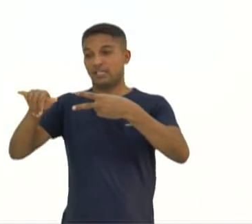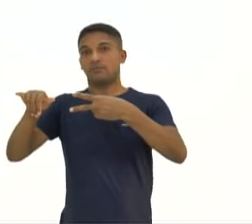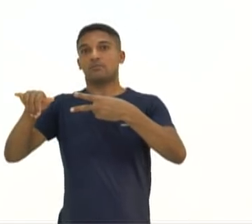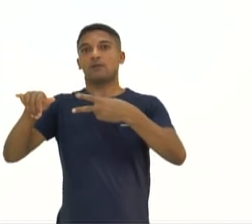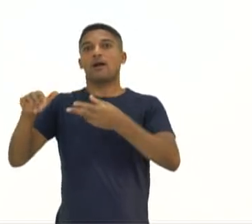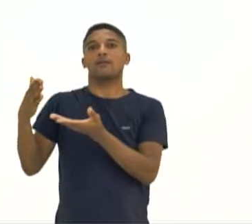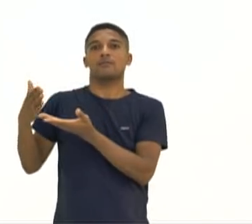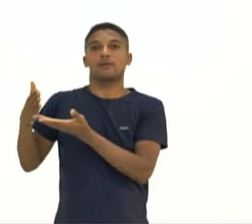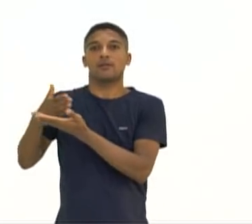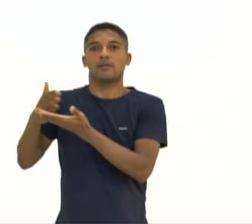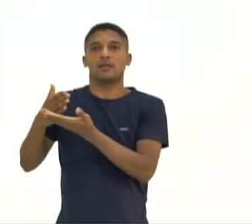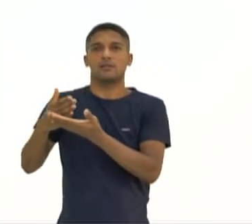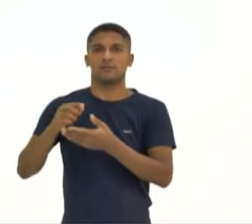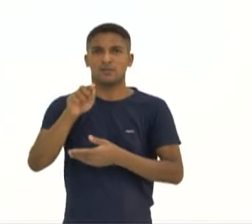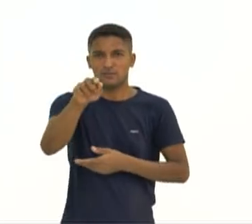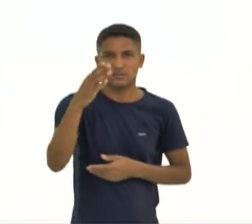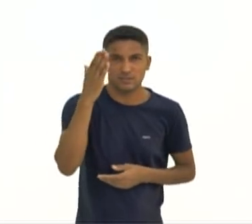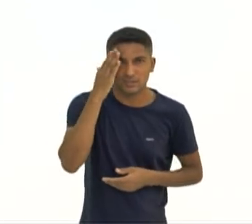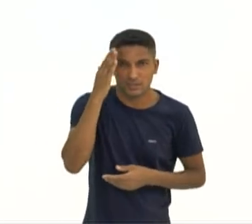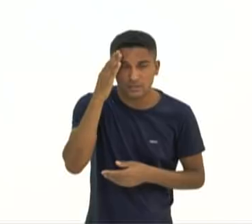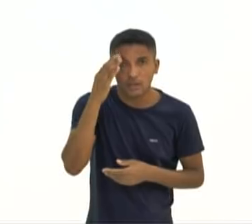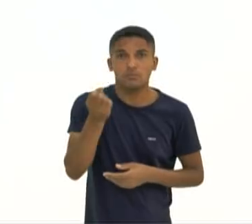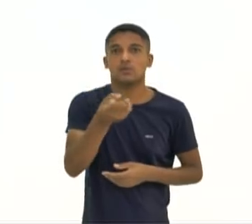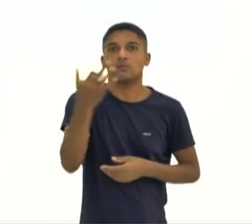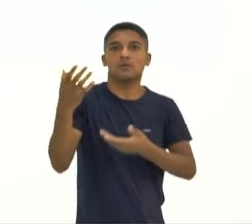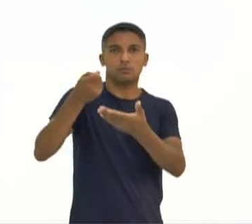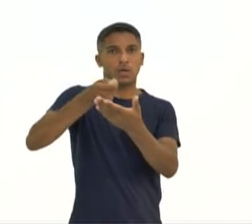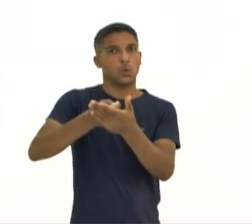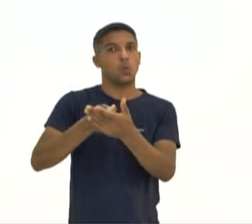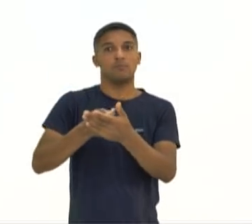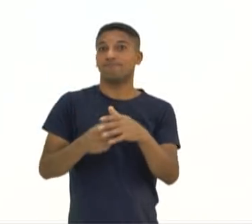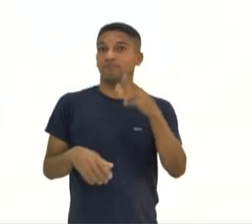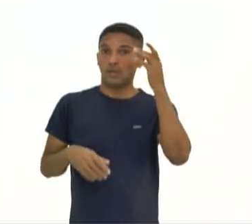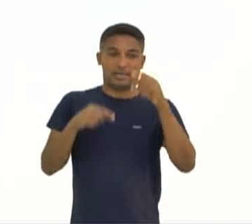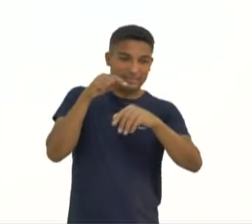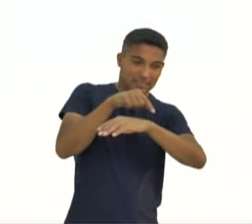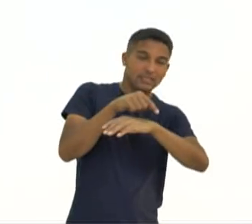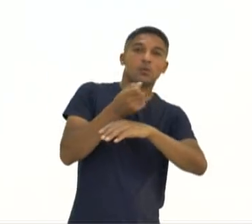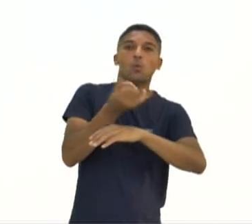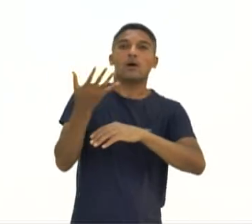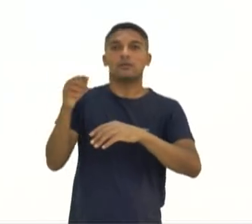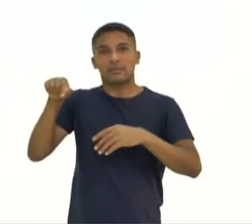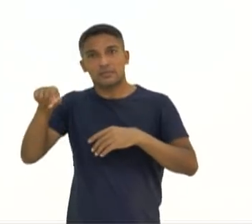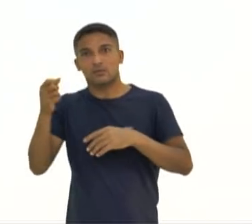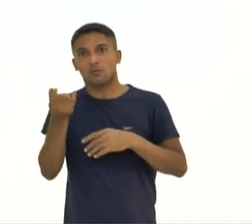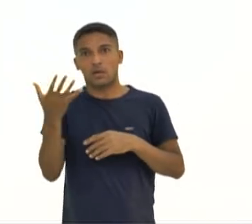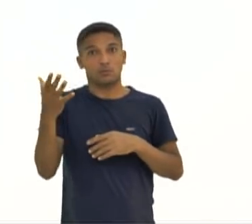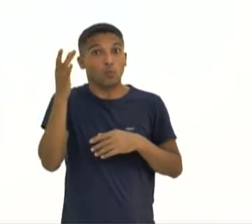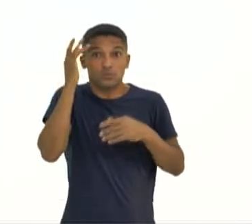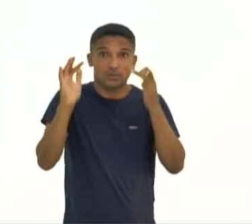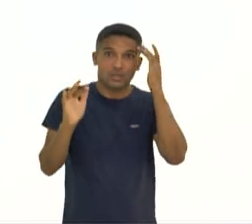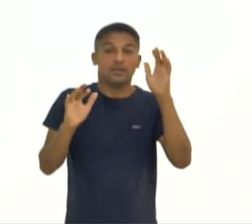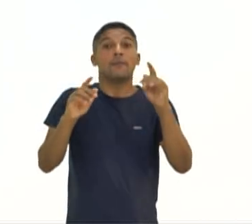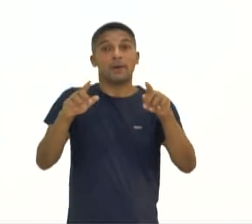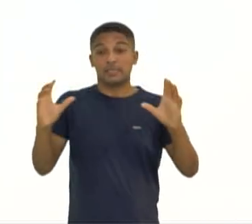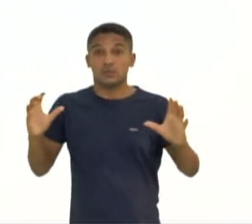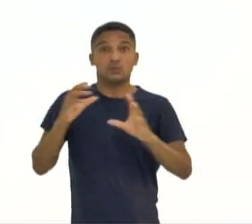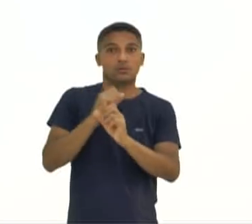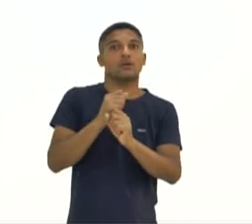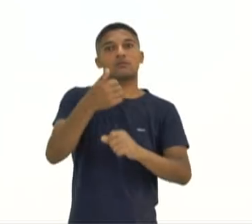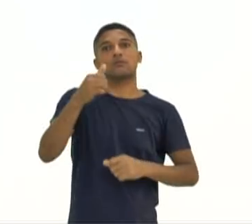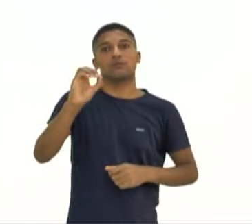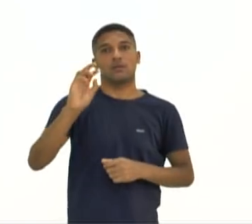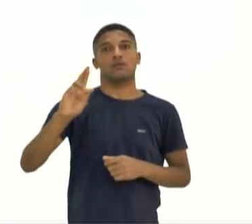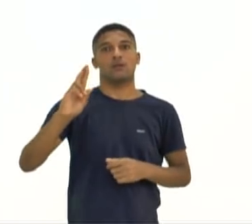né? Eu sei que tudo deu R$10. Então, como que eu posso representar isso daqui? O